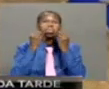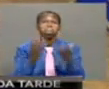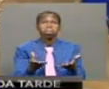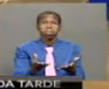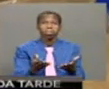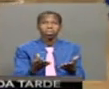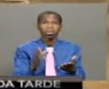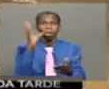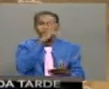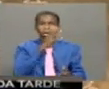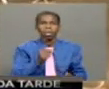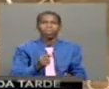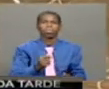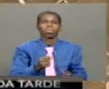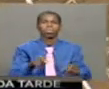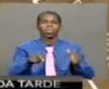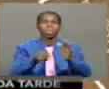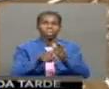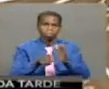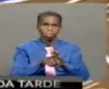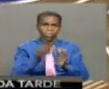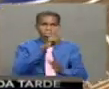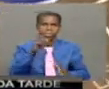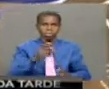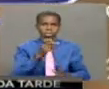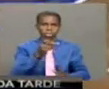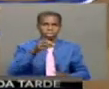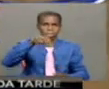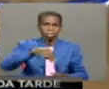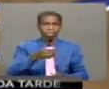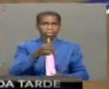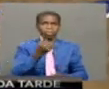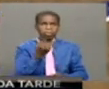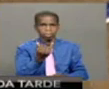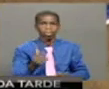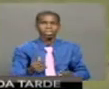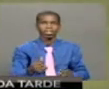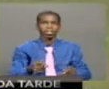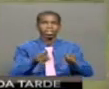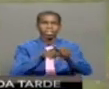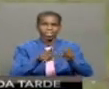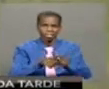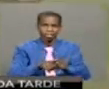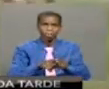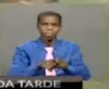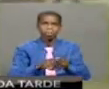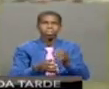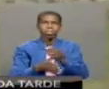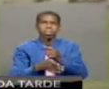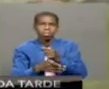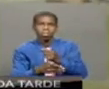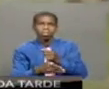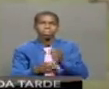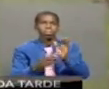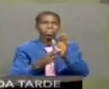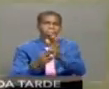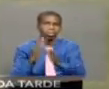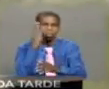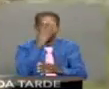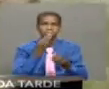também concorrem países como a Zâmbia, Botsuana, Namíbia e Zimbábue. Teria de estender um convite para vir cá nos